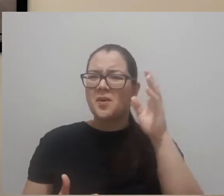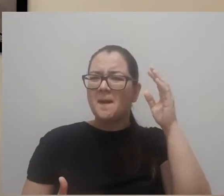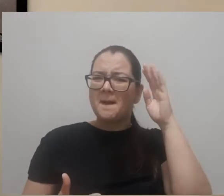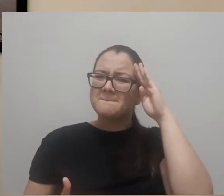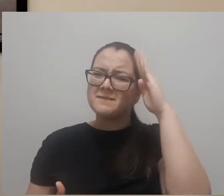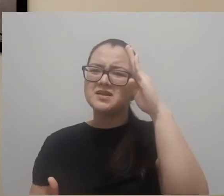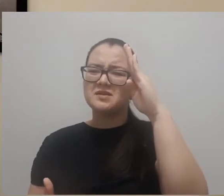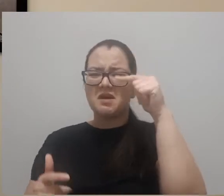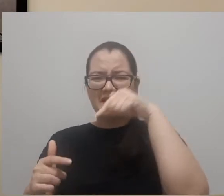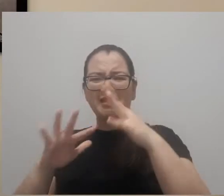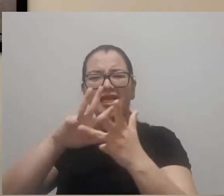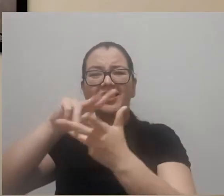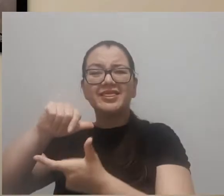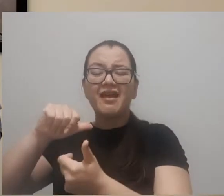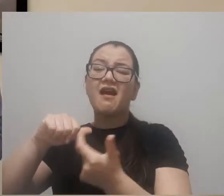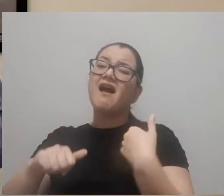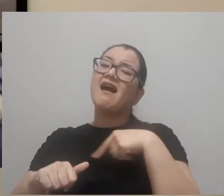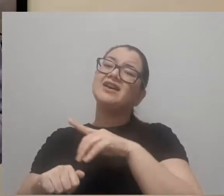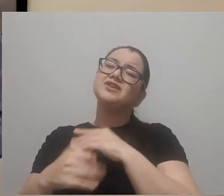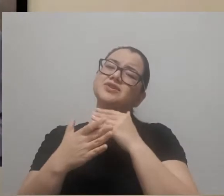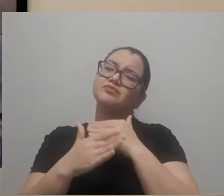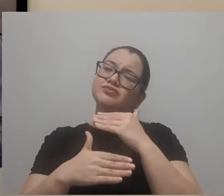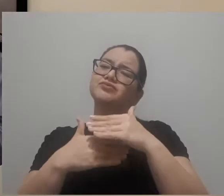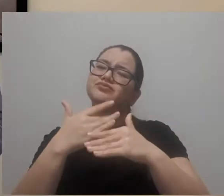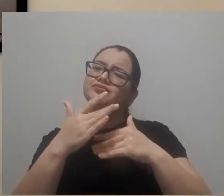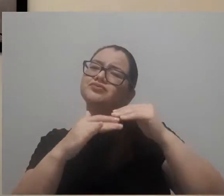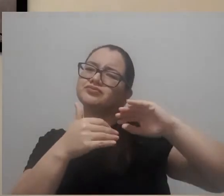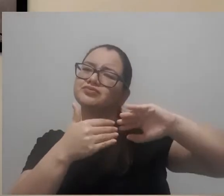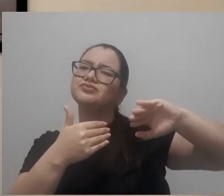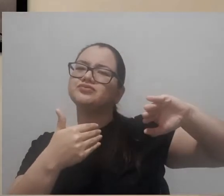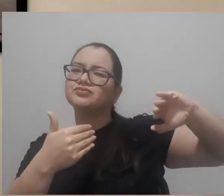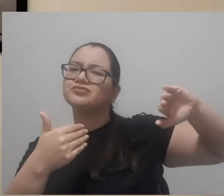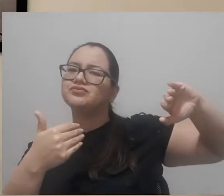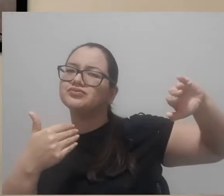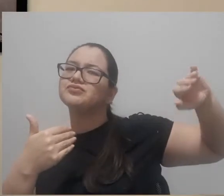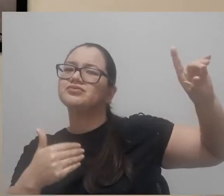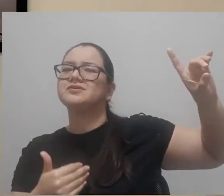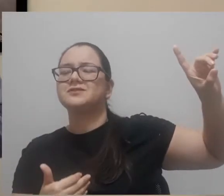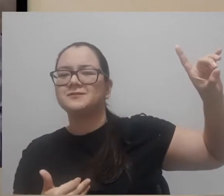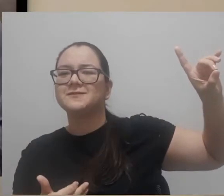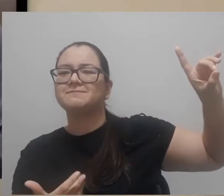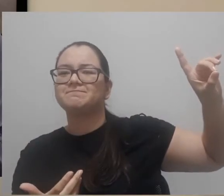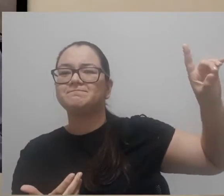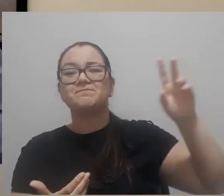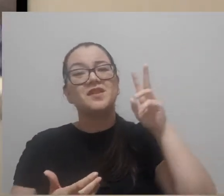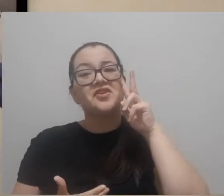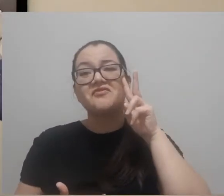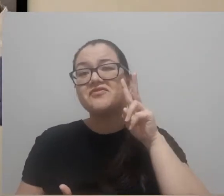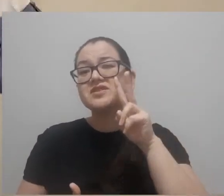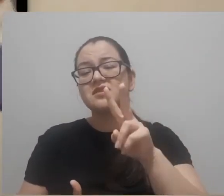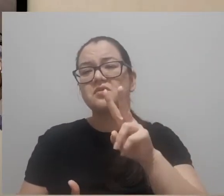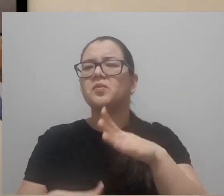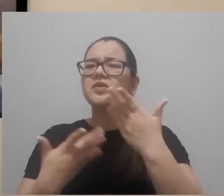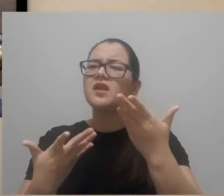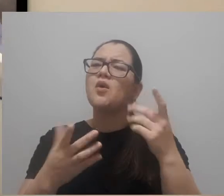Tudo é uma questão de visão. Onde estão os nossos verdadeiros tesouros e onde eles estão sendo acumulados? A orientação